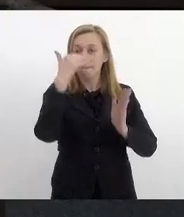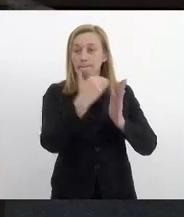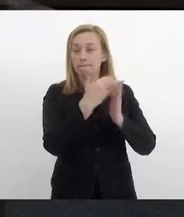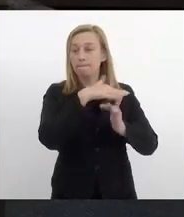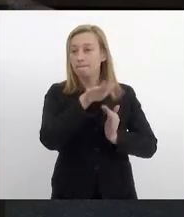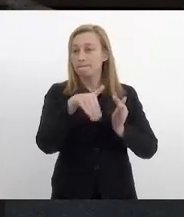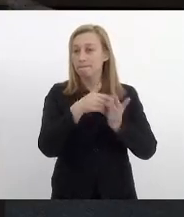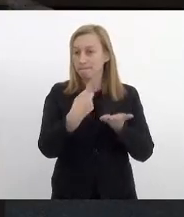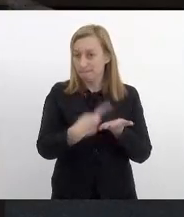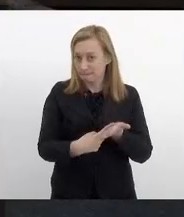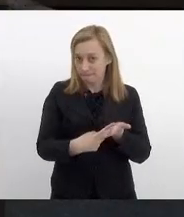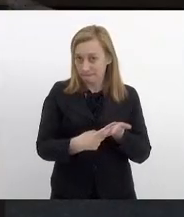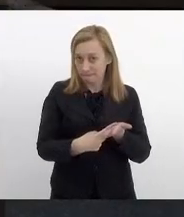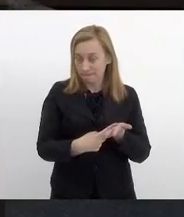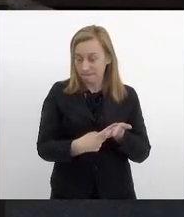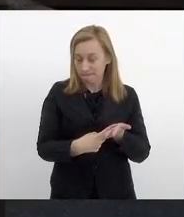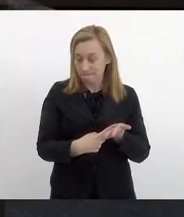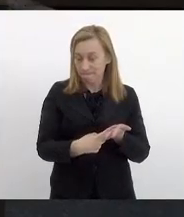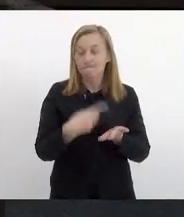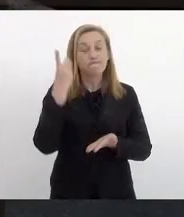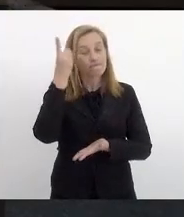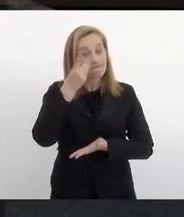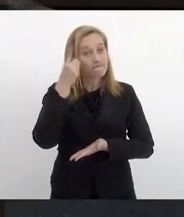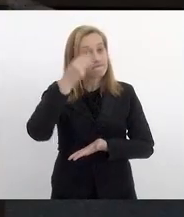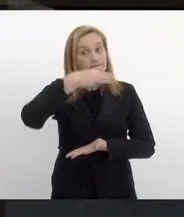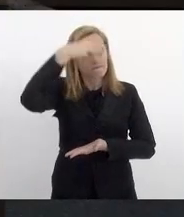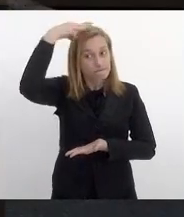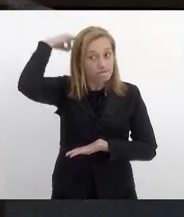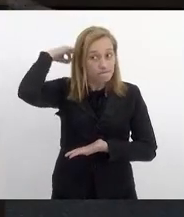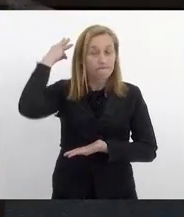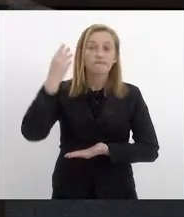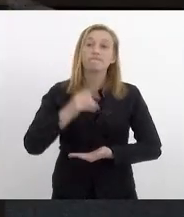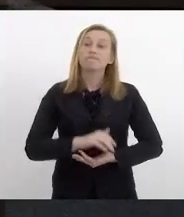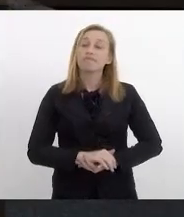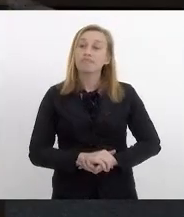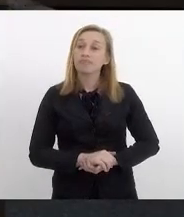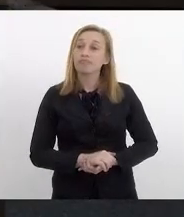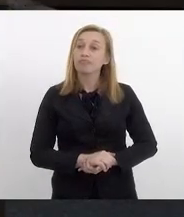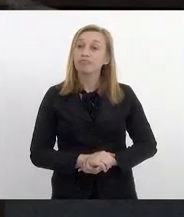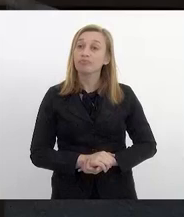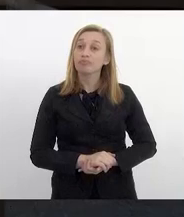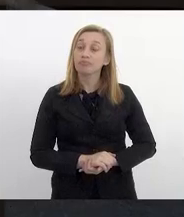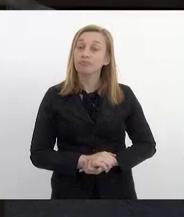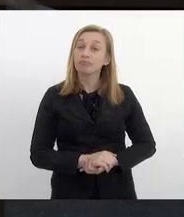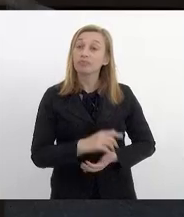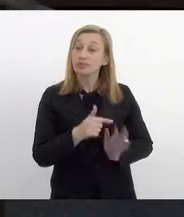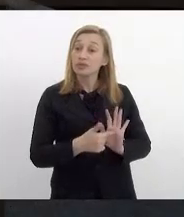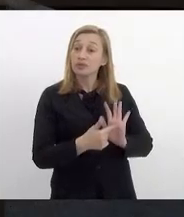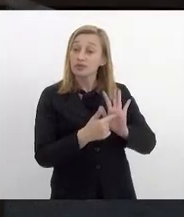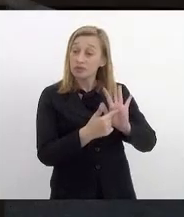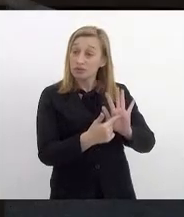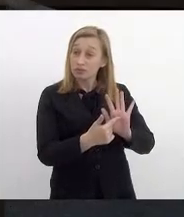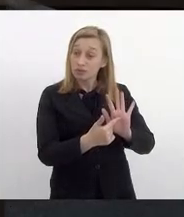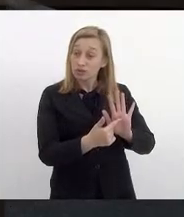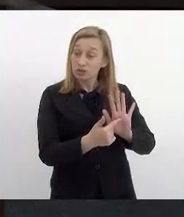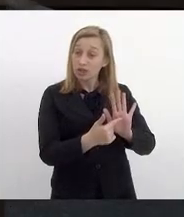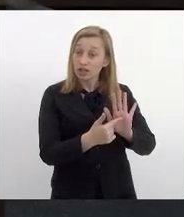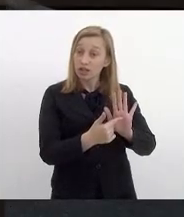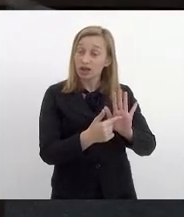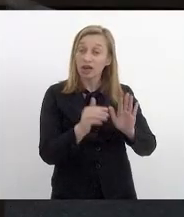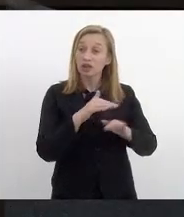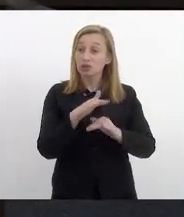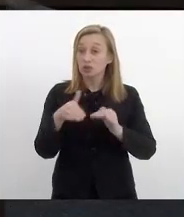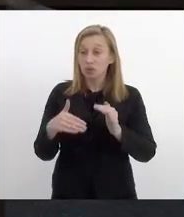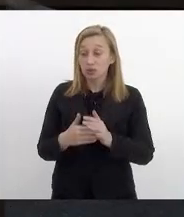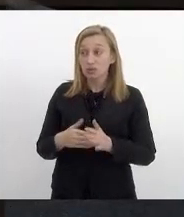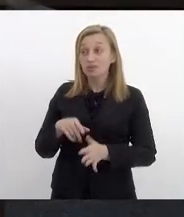acordos. O deputado Márcio Pacheco acabou de revelar publicamente